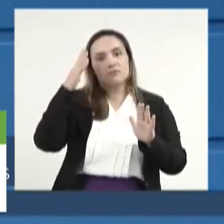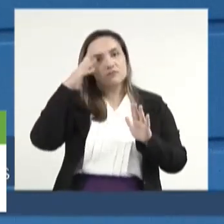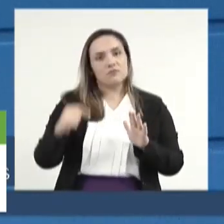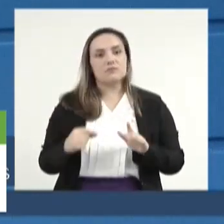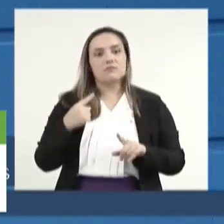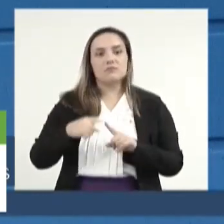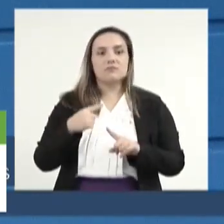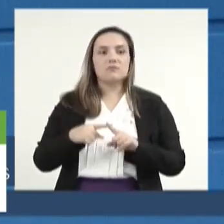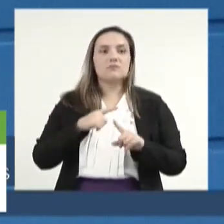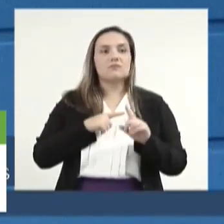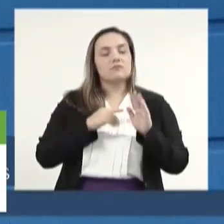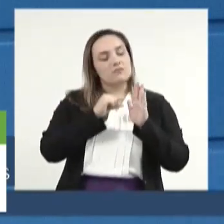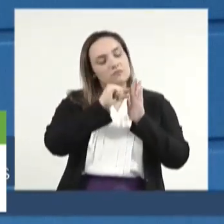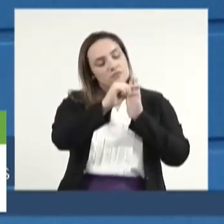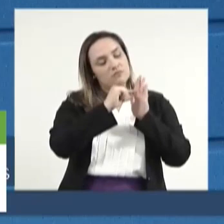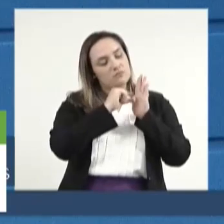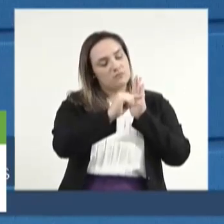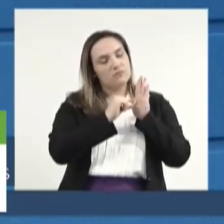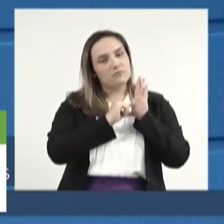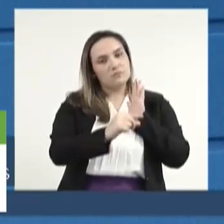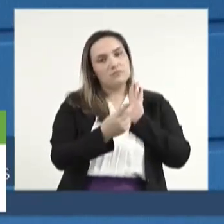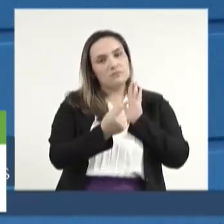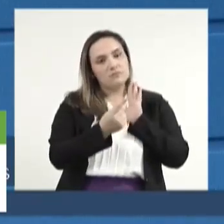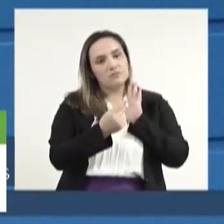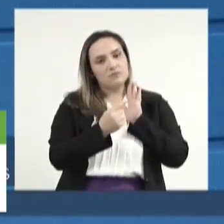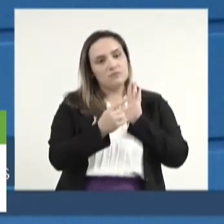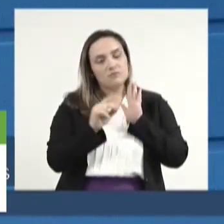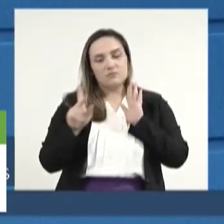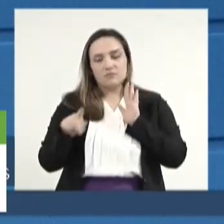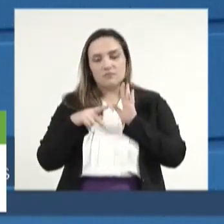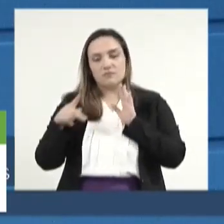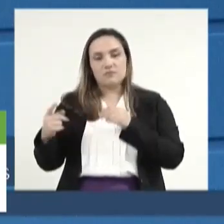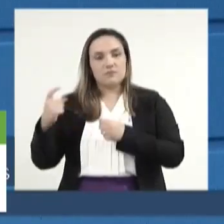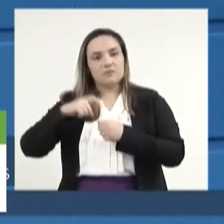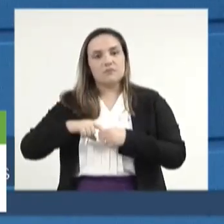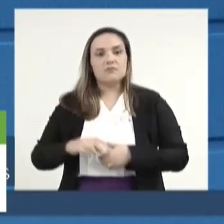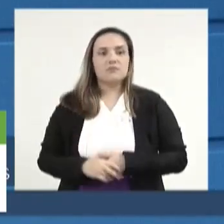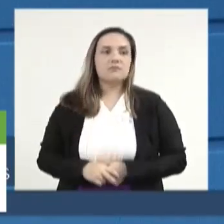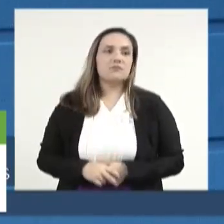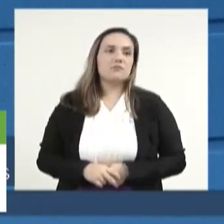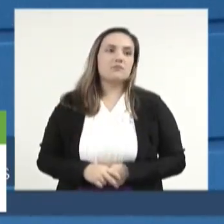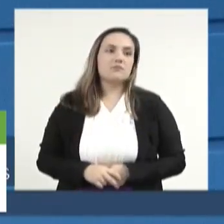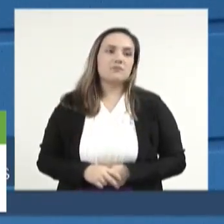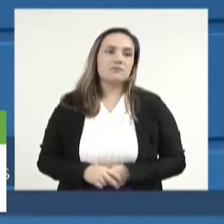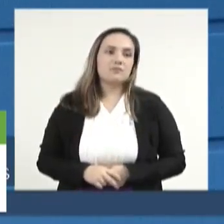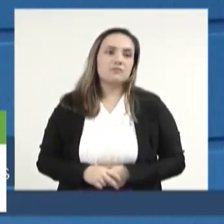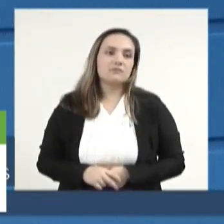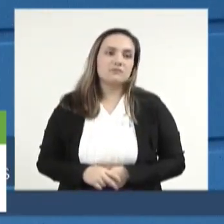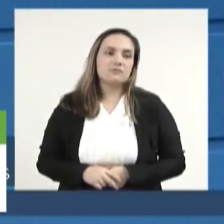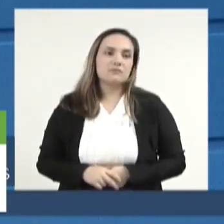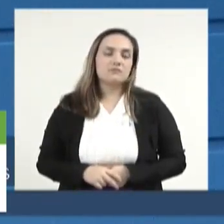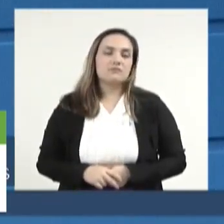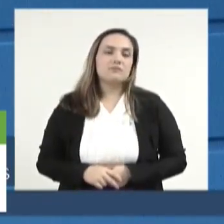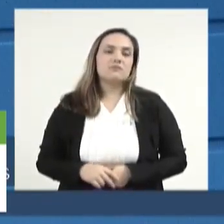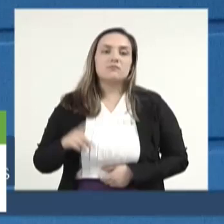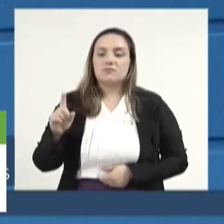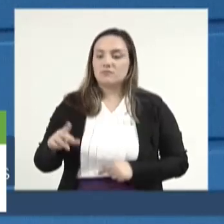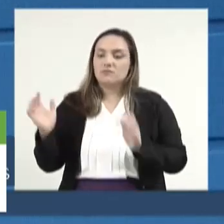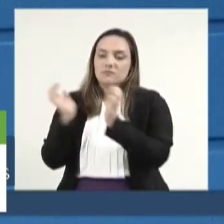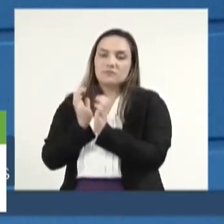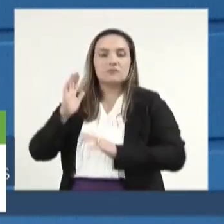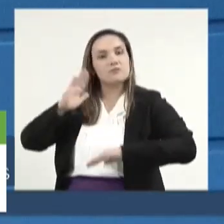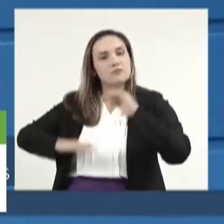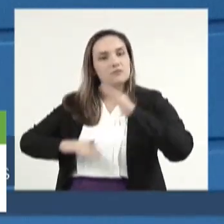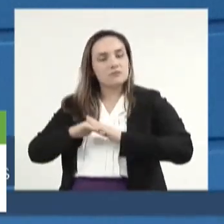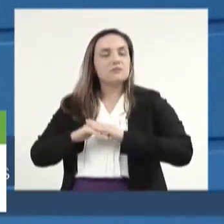uma classificação de valores de professores contratados. Havia a classe que é específica